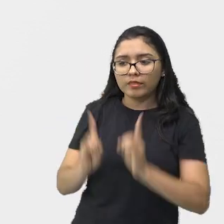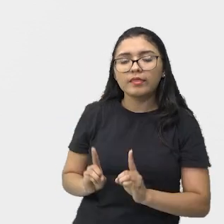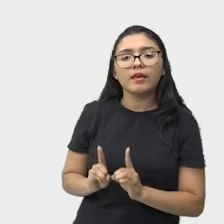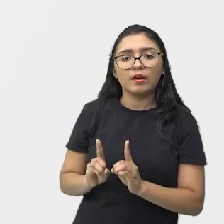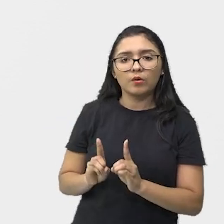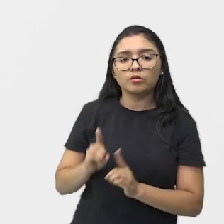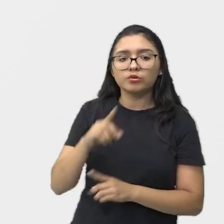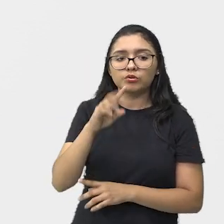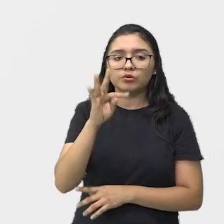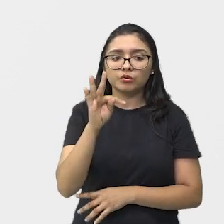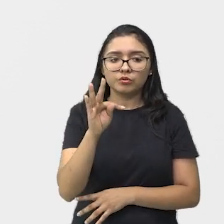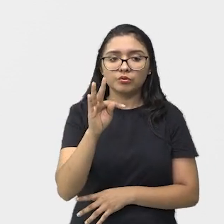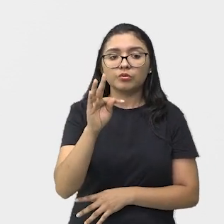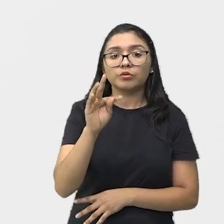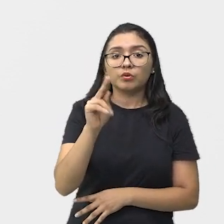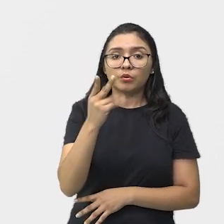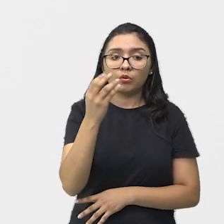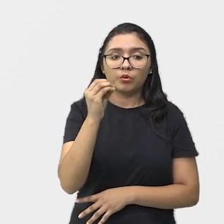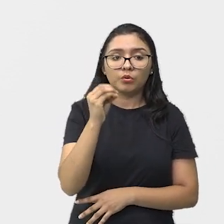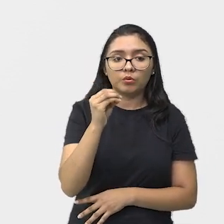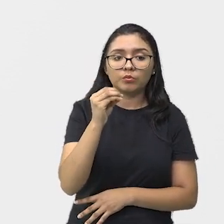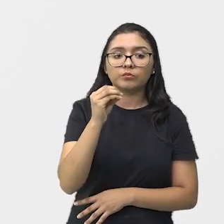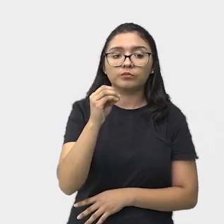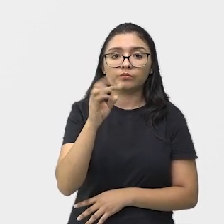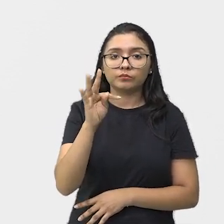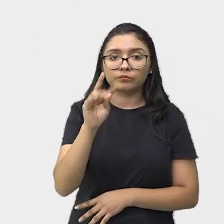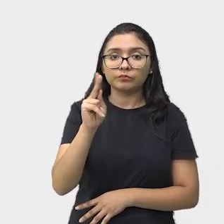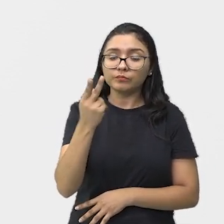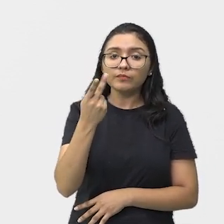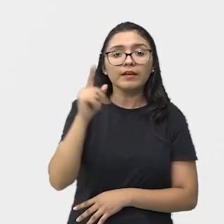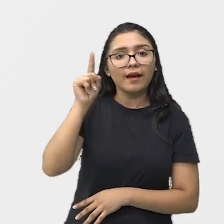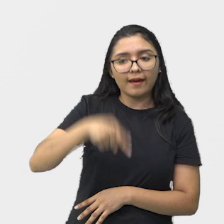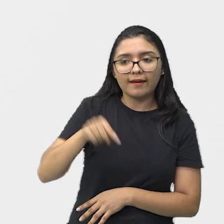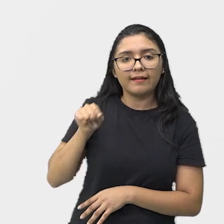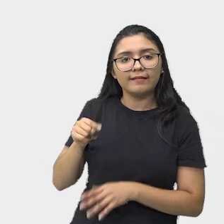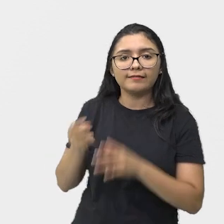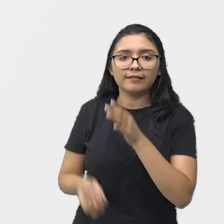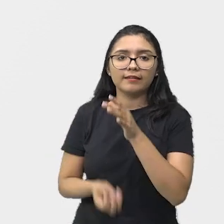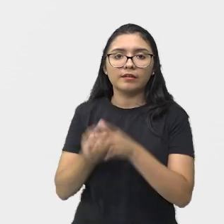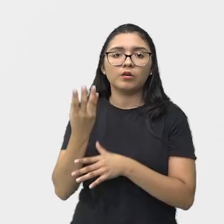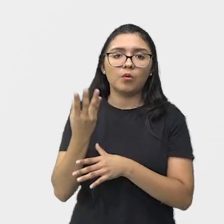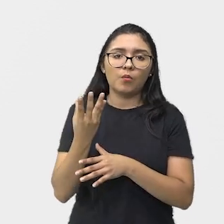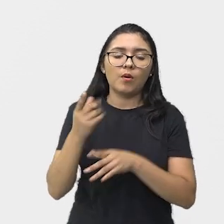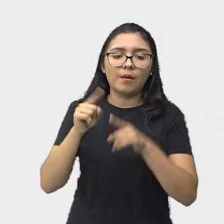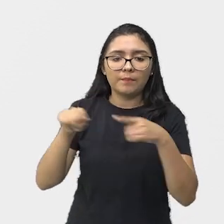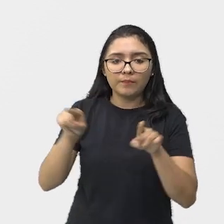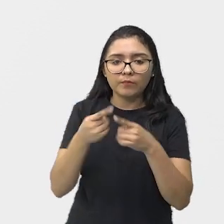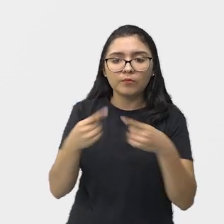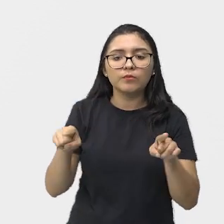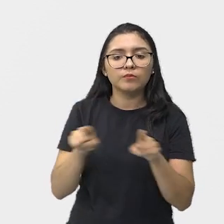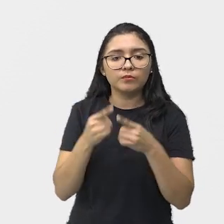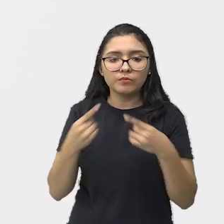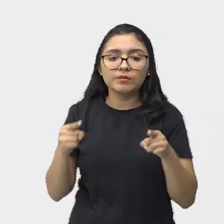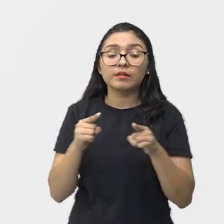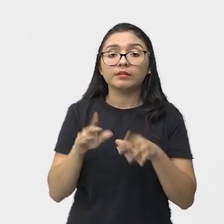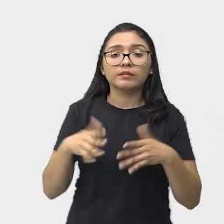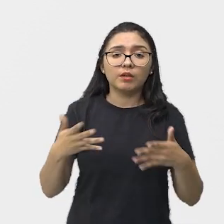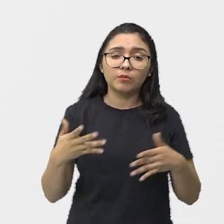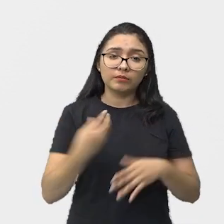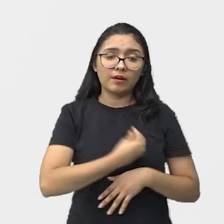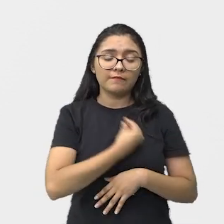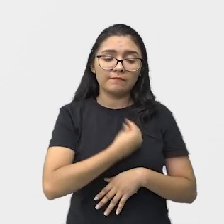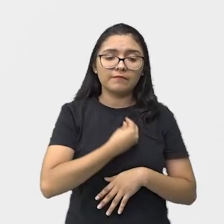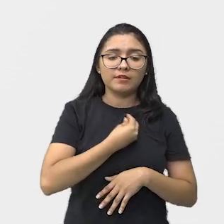criador da música e que Osíris tinha usado para civilizar o mundo. Na vida das comunidades, a música